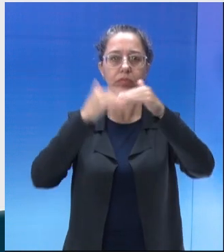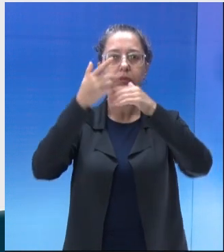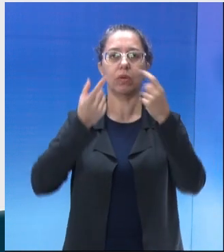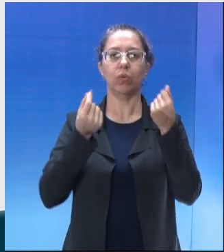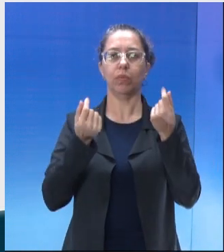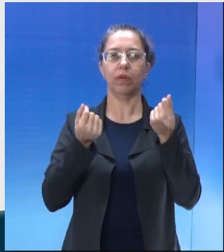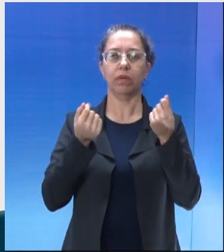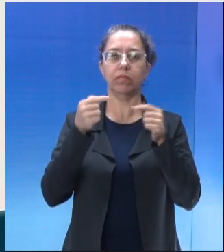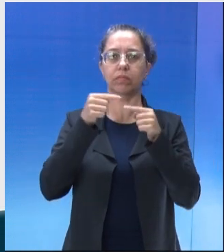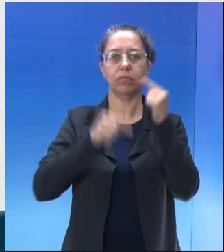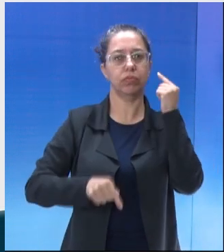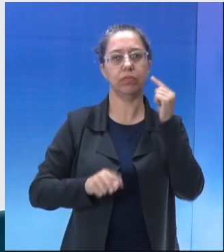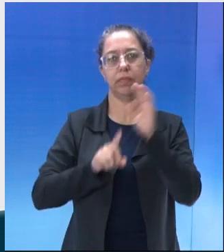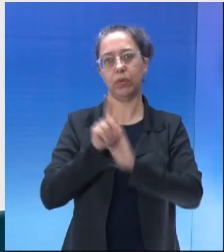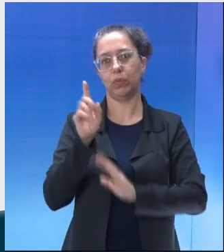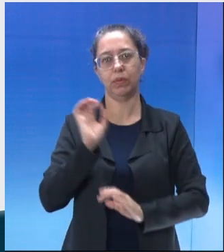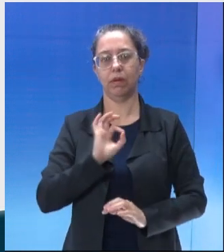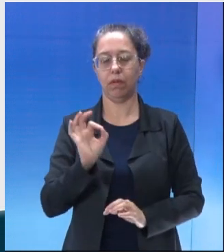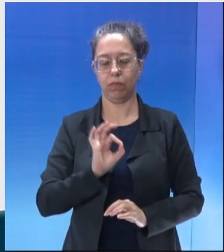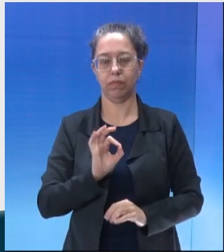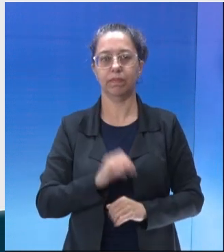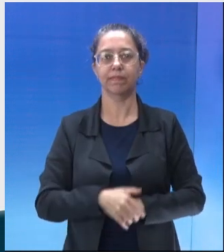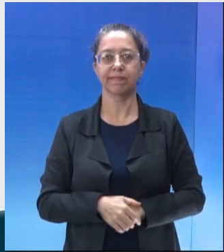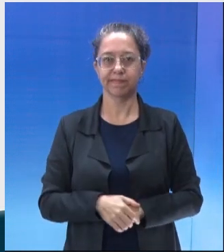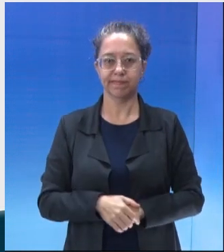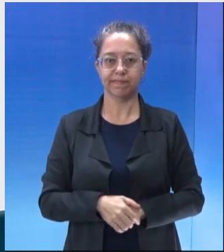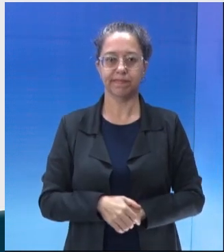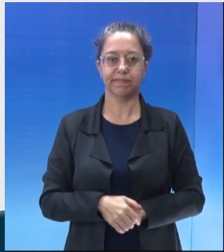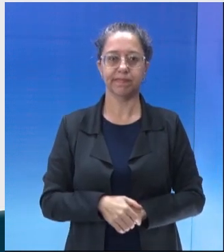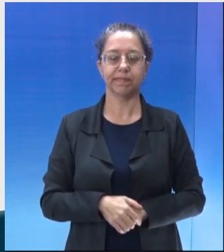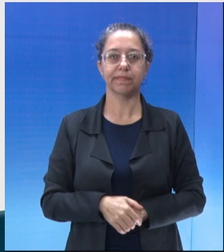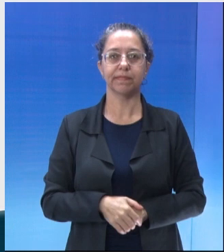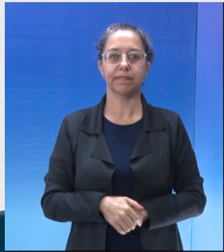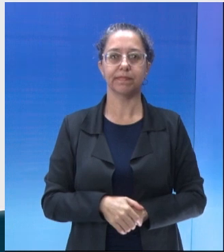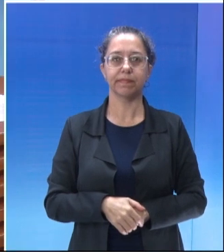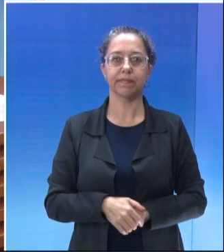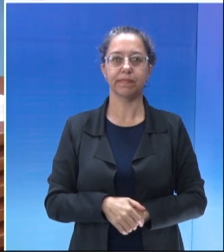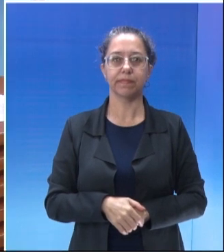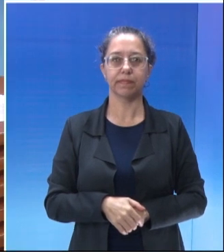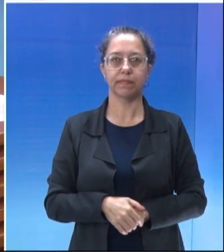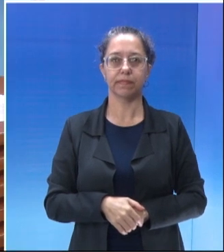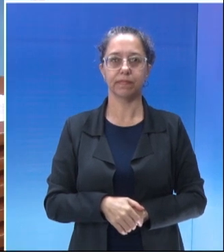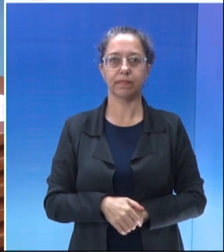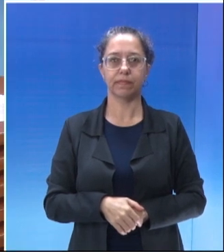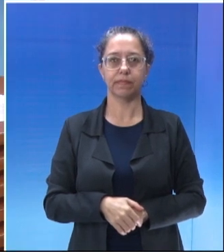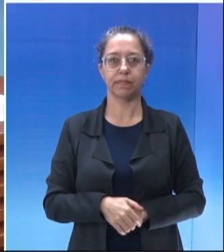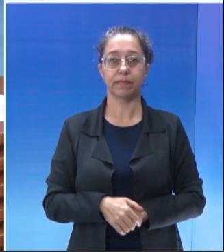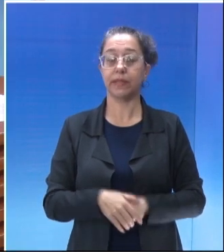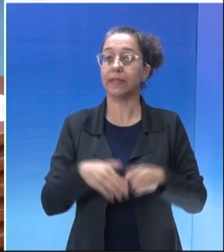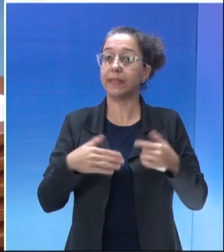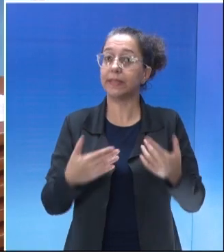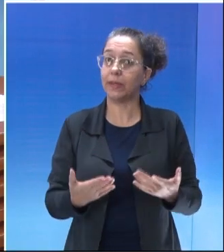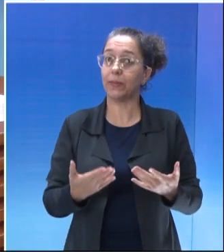ao enunciado da questão. Bom, no momento é isso.